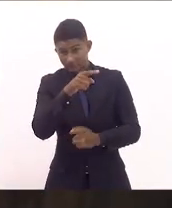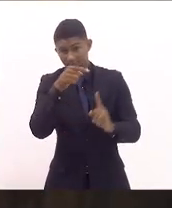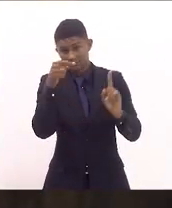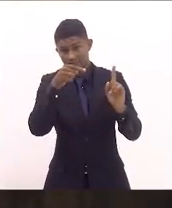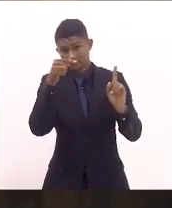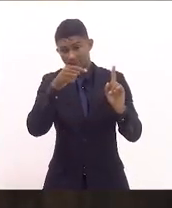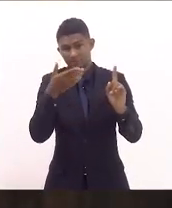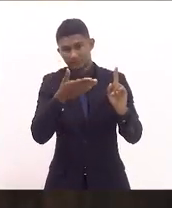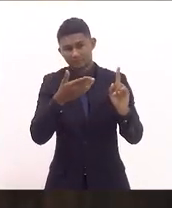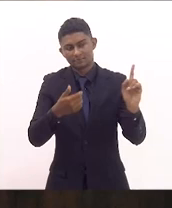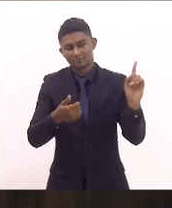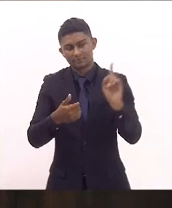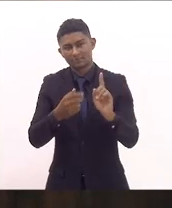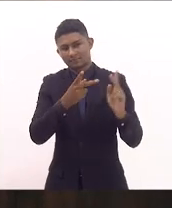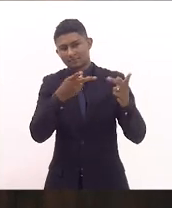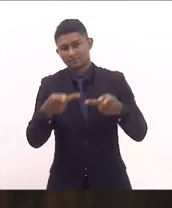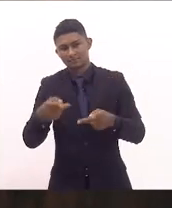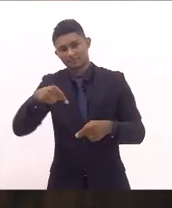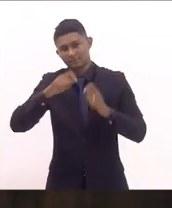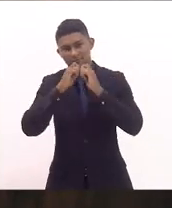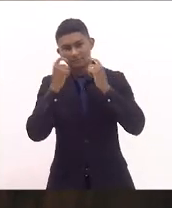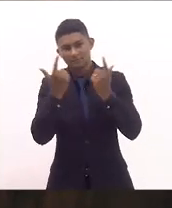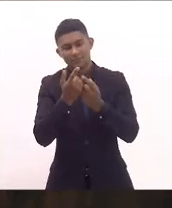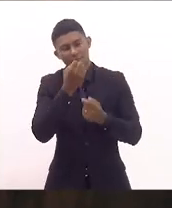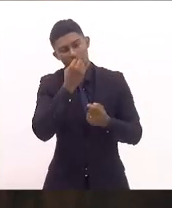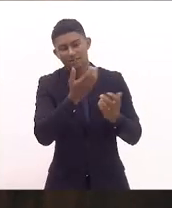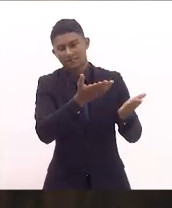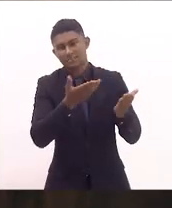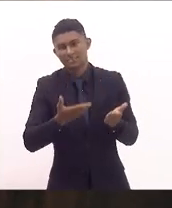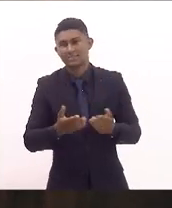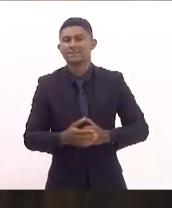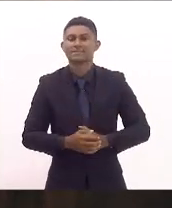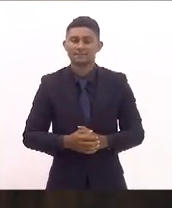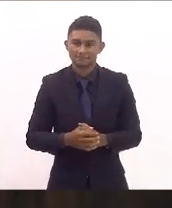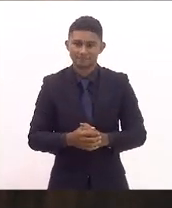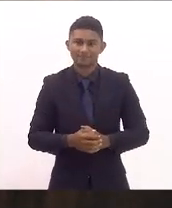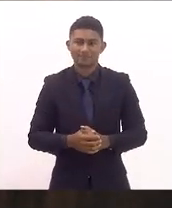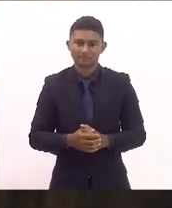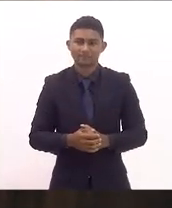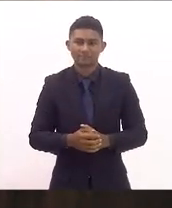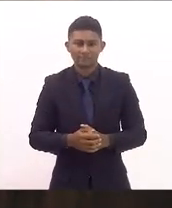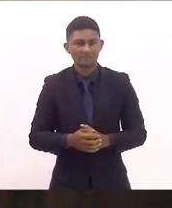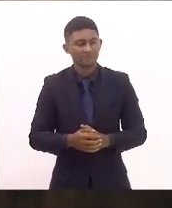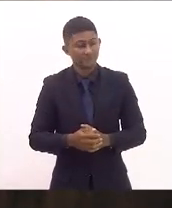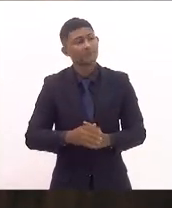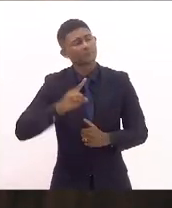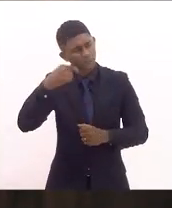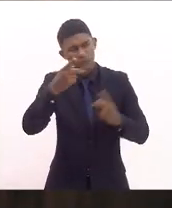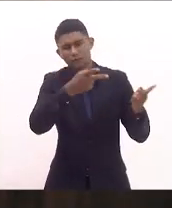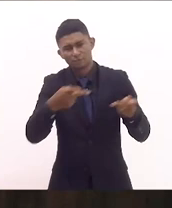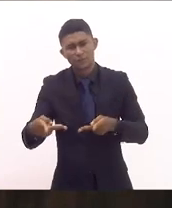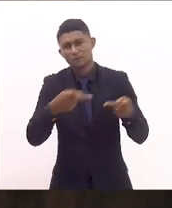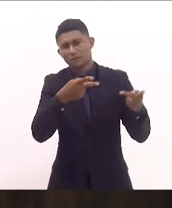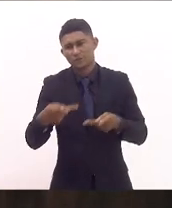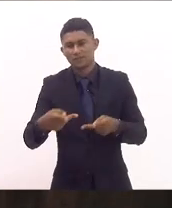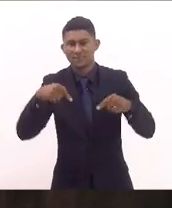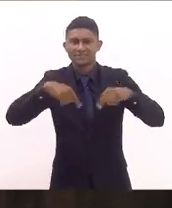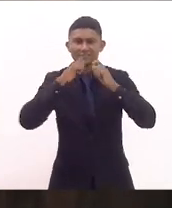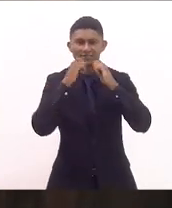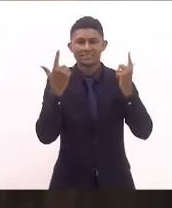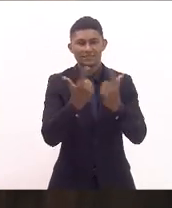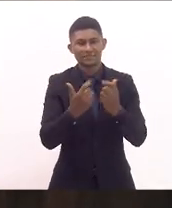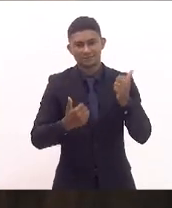Flores a quem visita o nosso Parlamento hoje seja muito bem-vindo e volte sempre essa casa